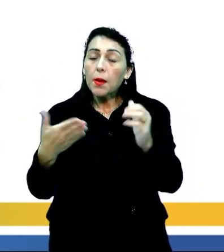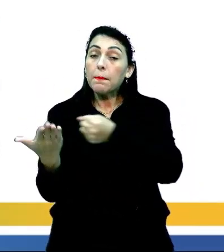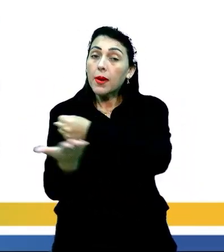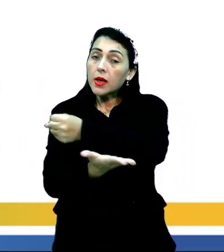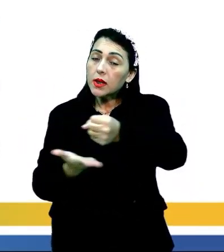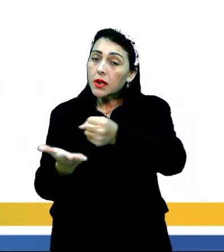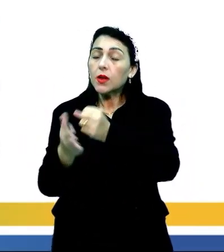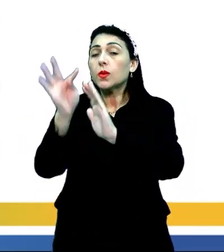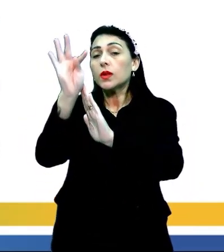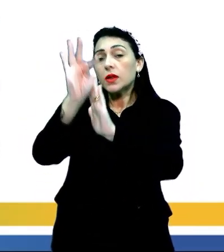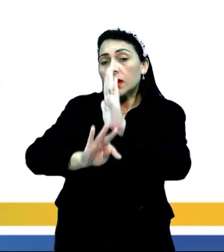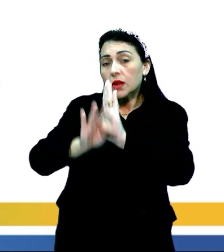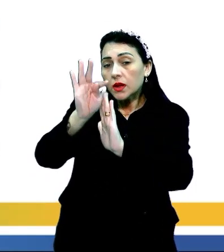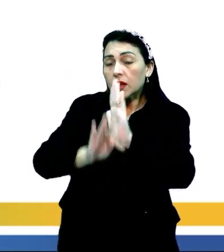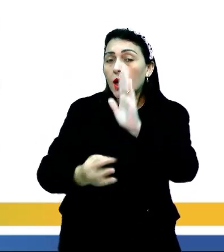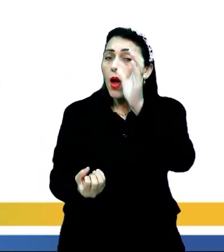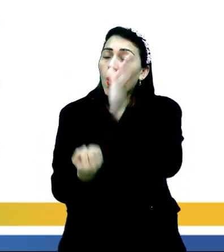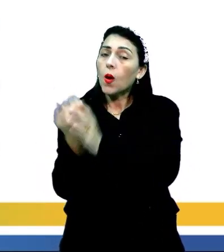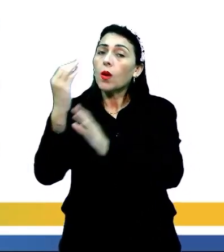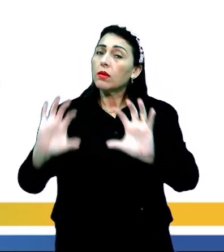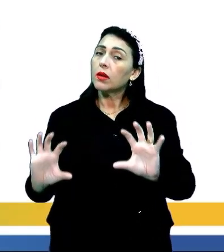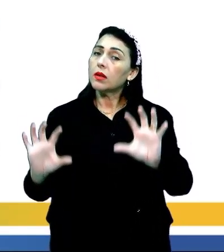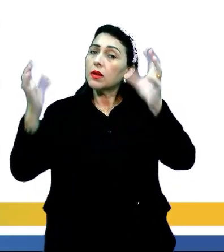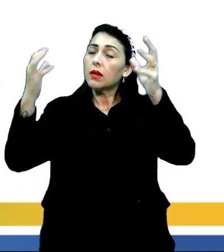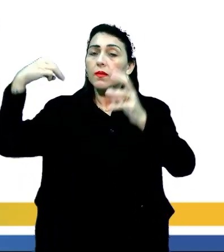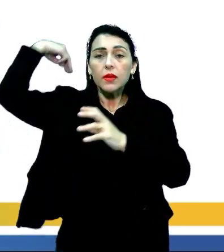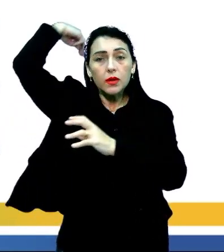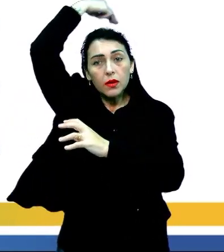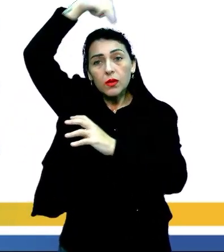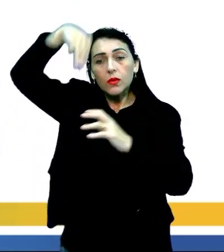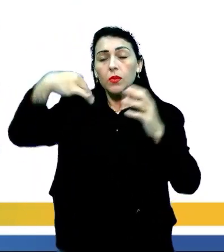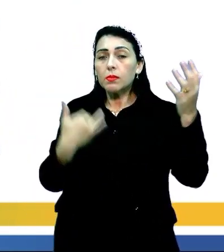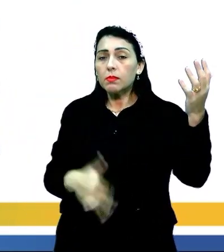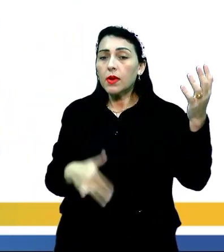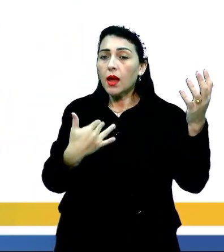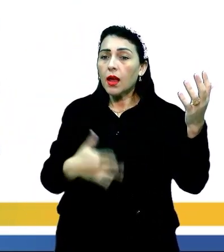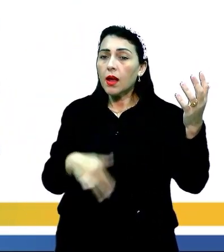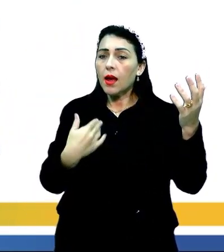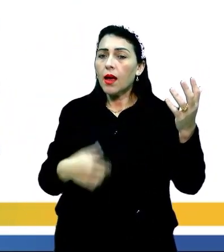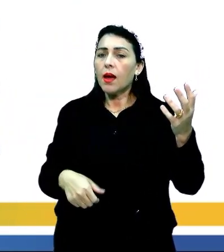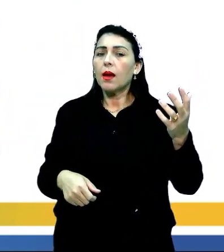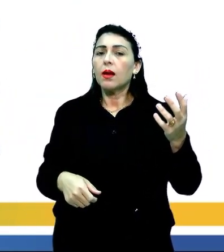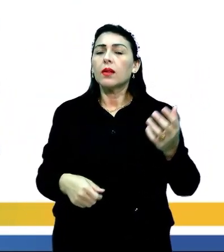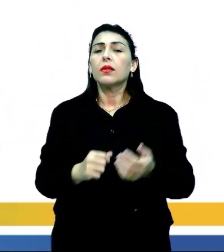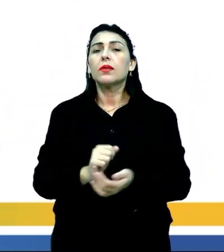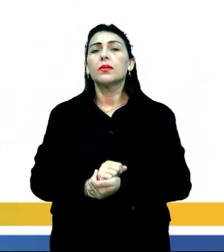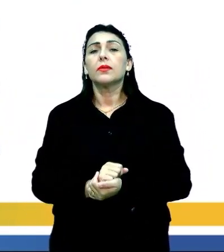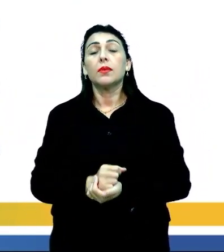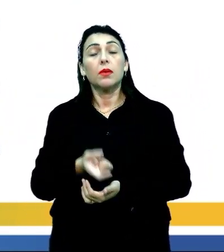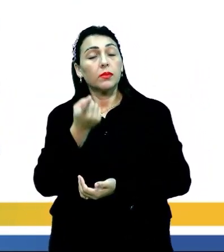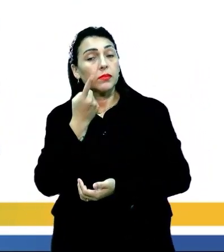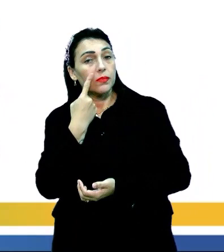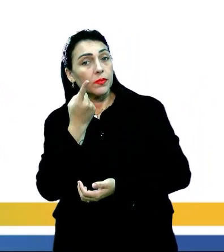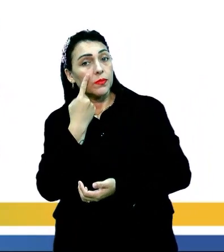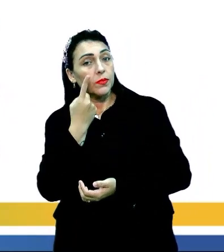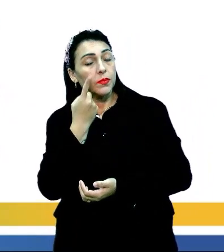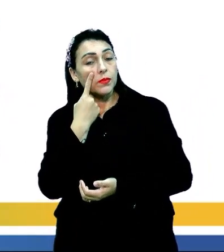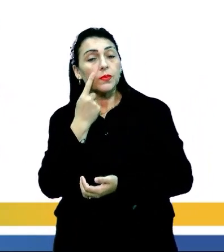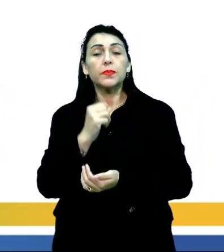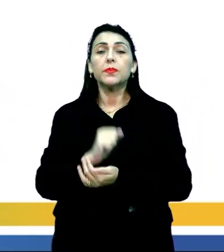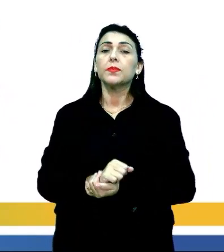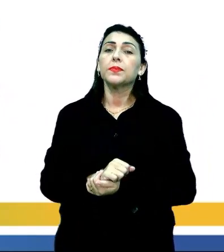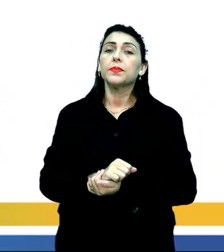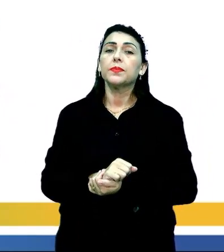baseando-se no texto A Origem dessa celebração no México deve-se deve ser que né então Observe aí com o